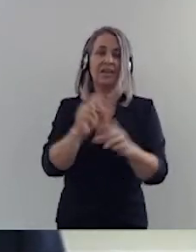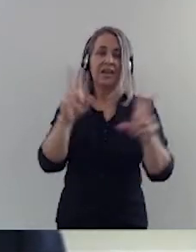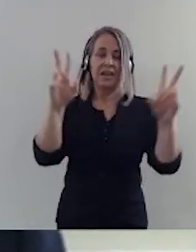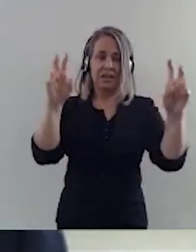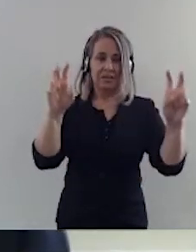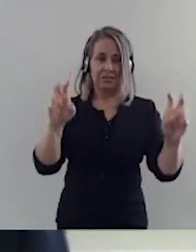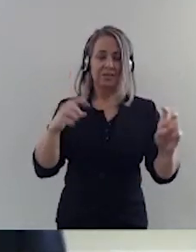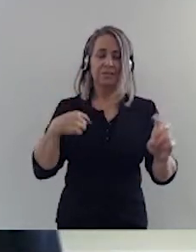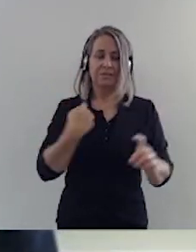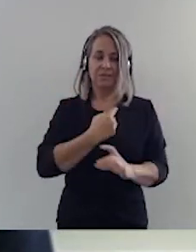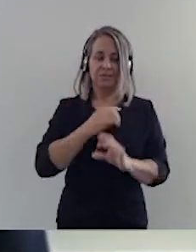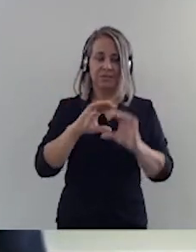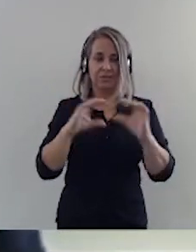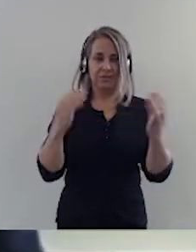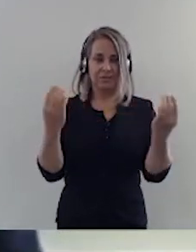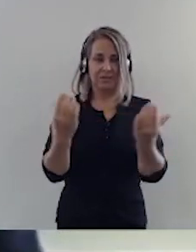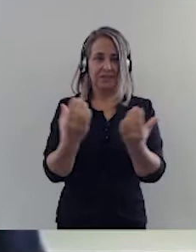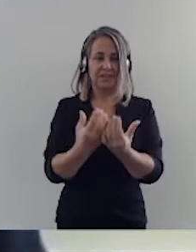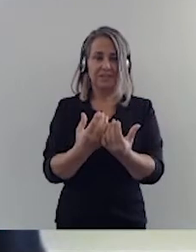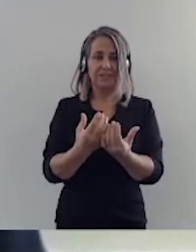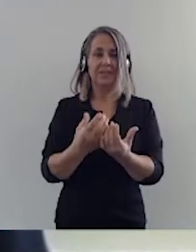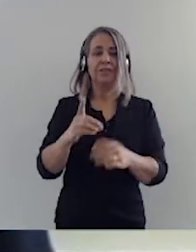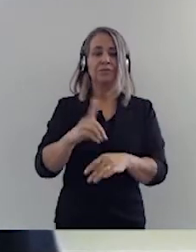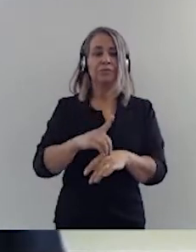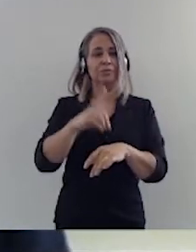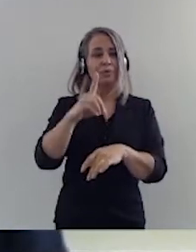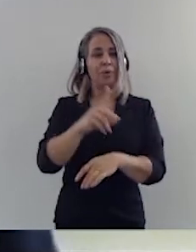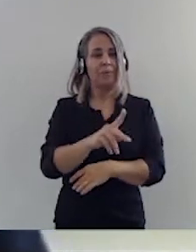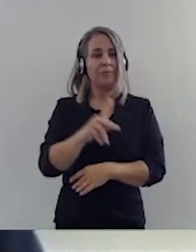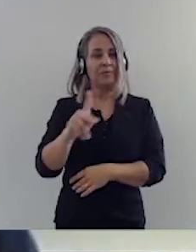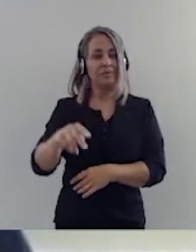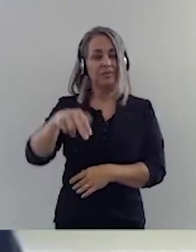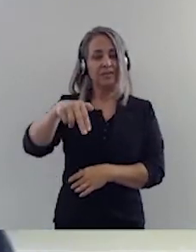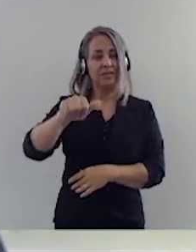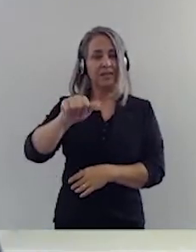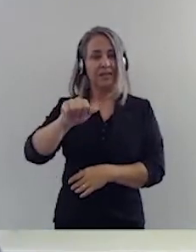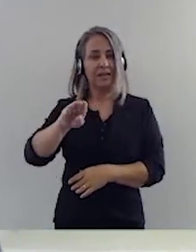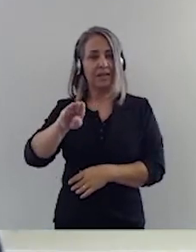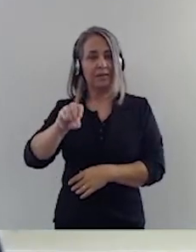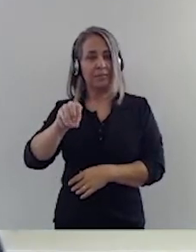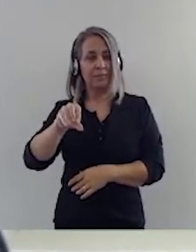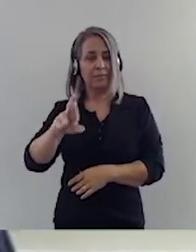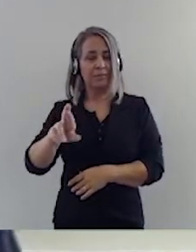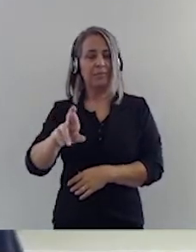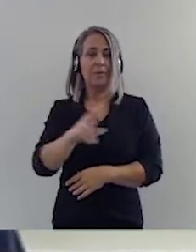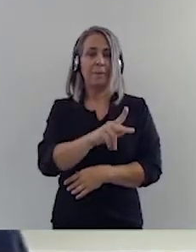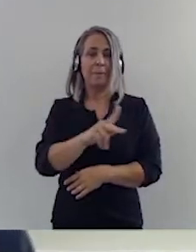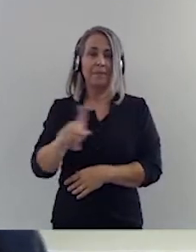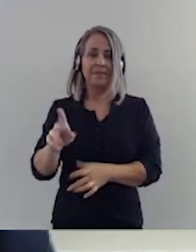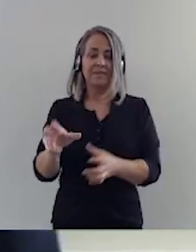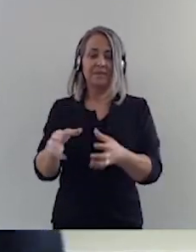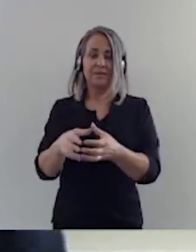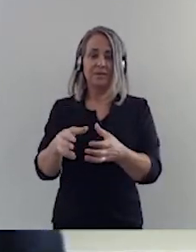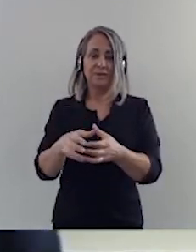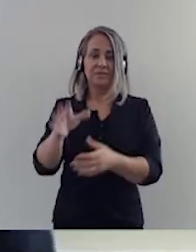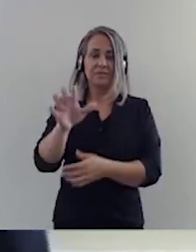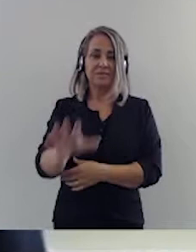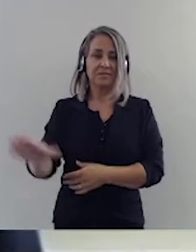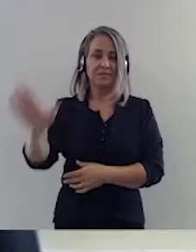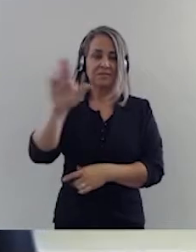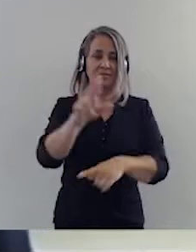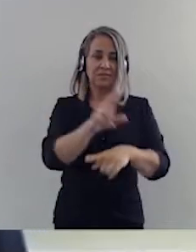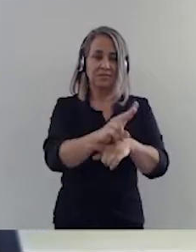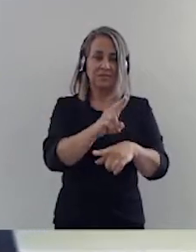da conferência do doutor professor Nabor Bulhões, presidente da Comissão Nacional de Defesa